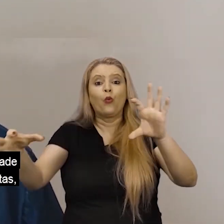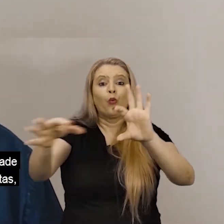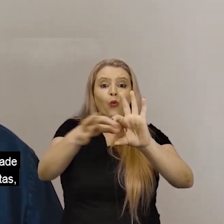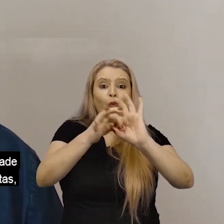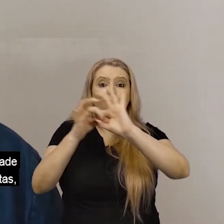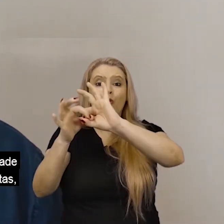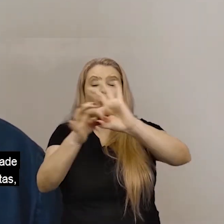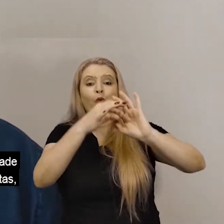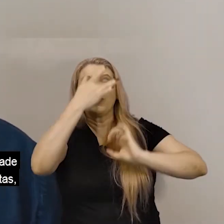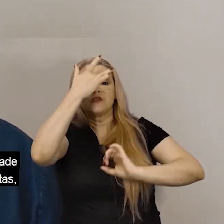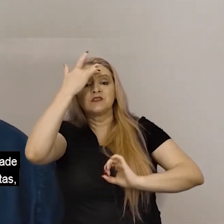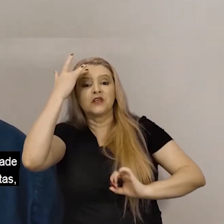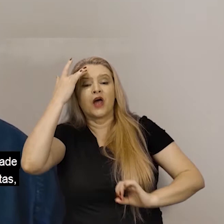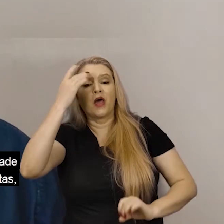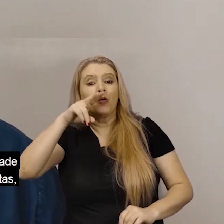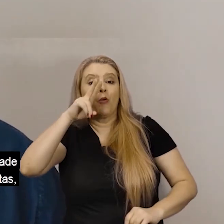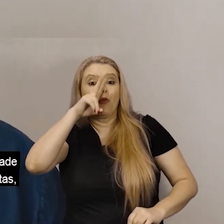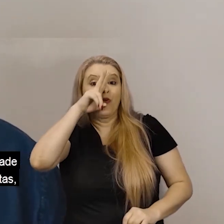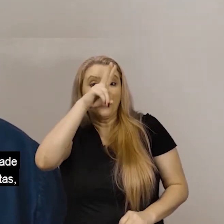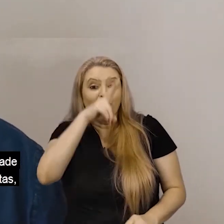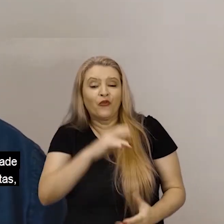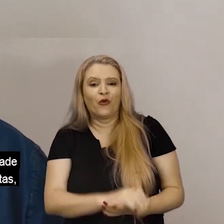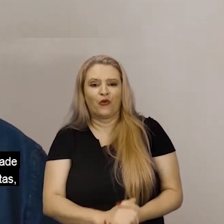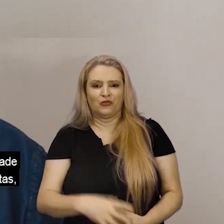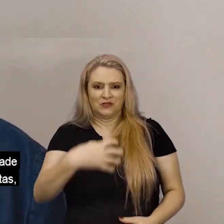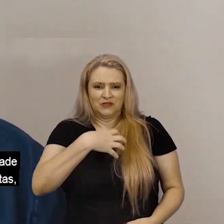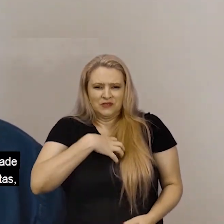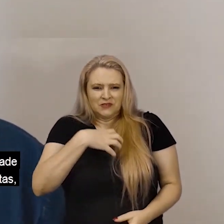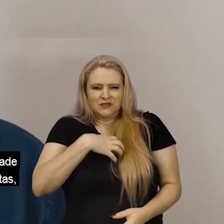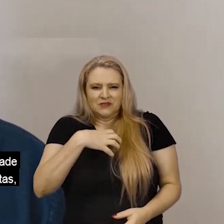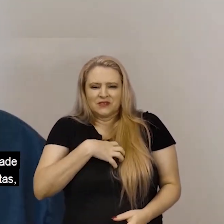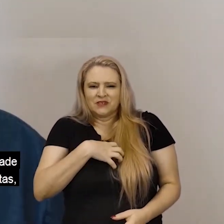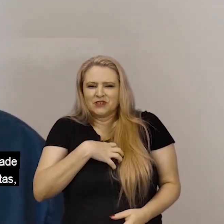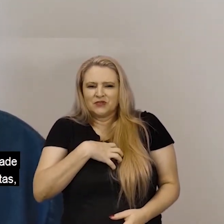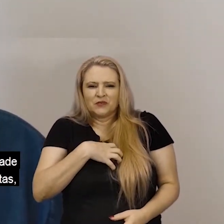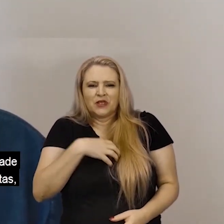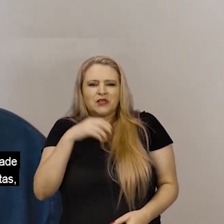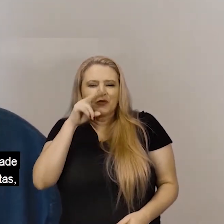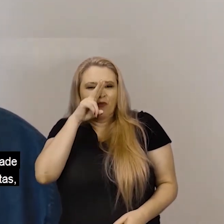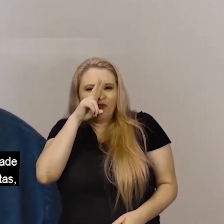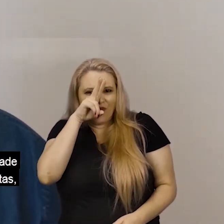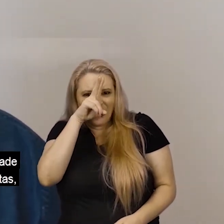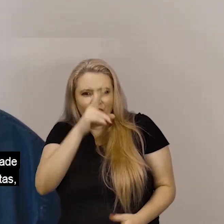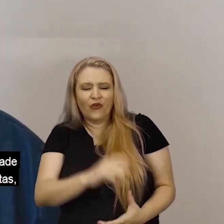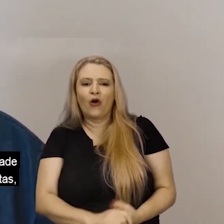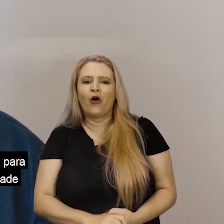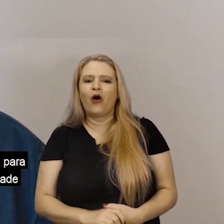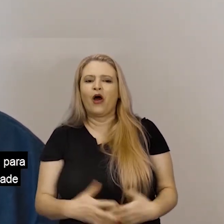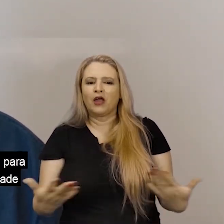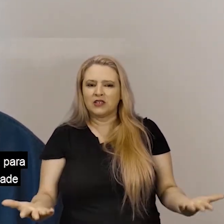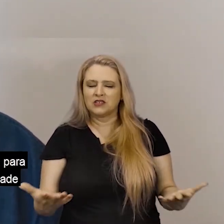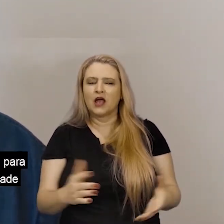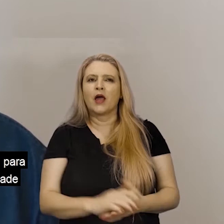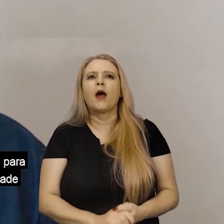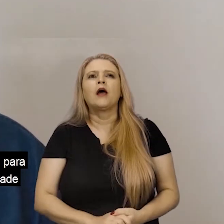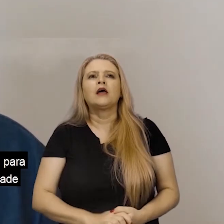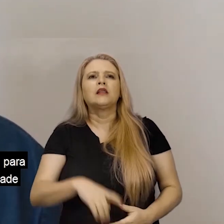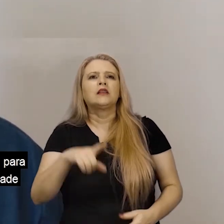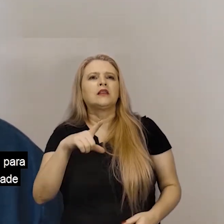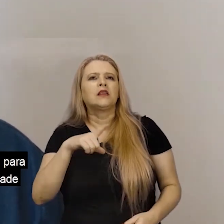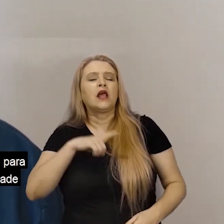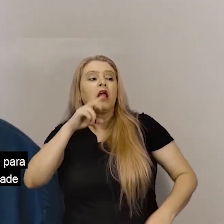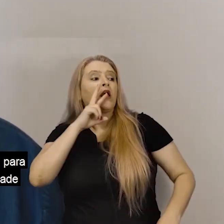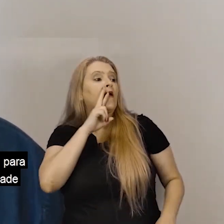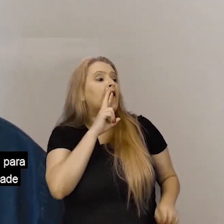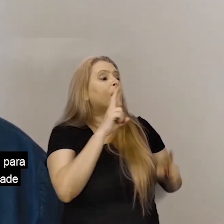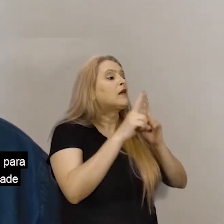Então a possibilidade disso é imensa. Mais do que trazer respostas, esse trabalho pretende